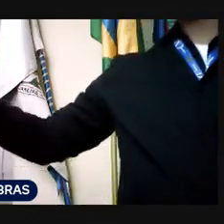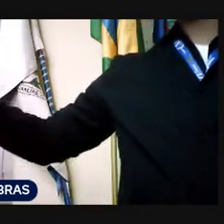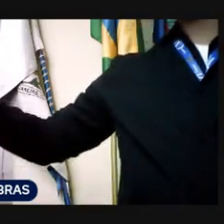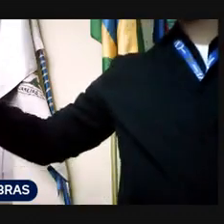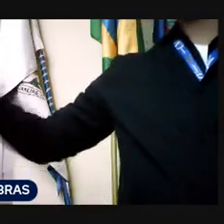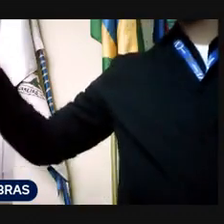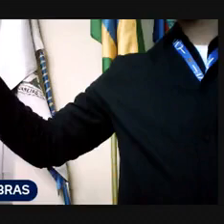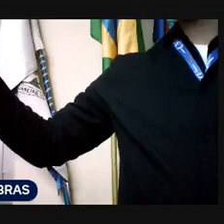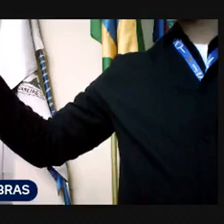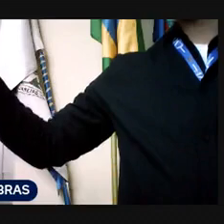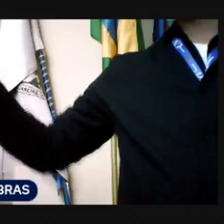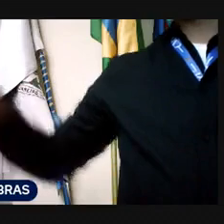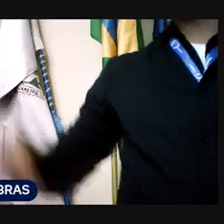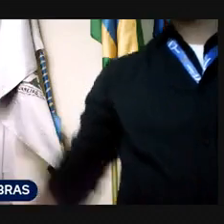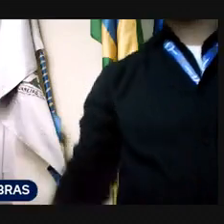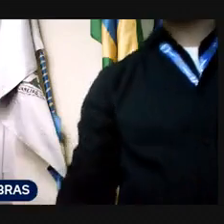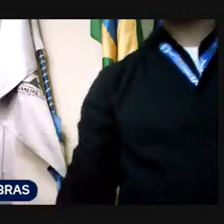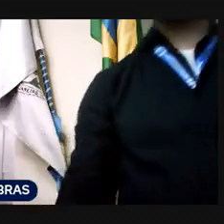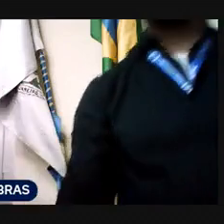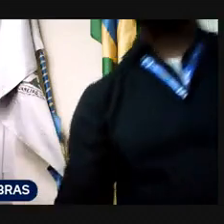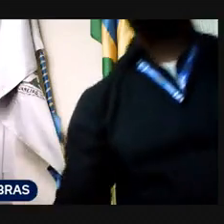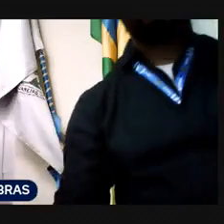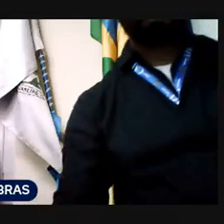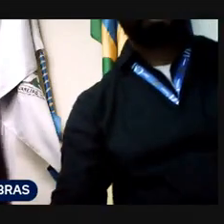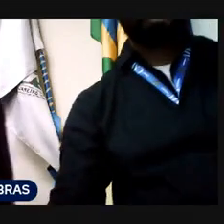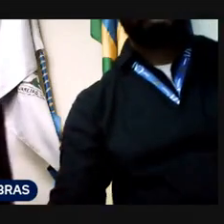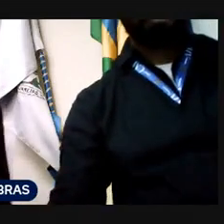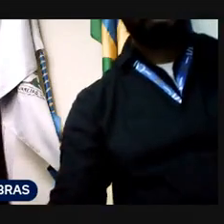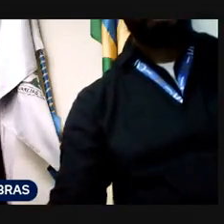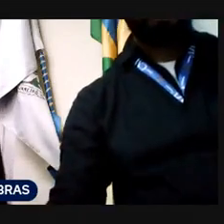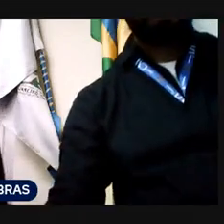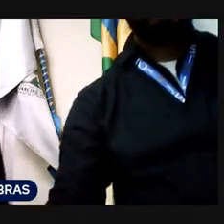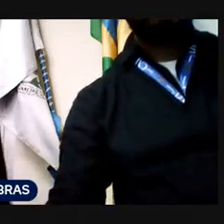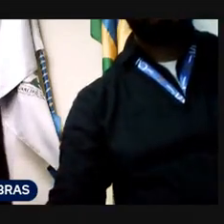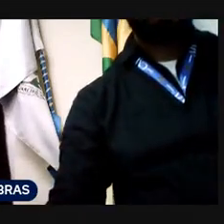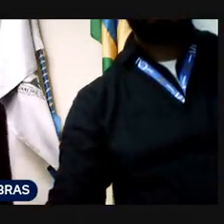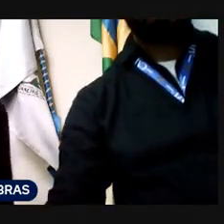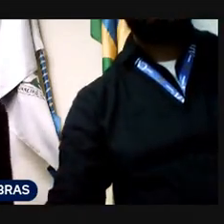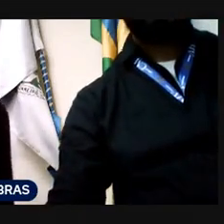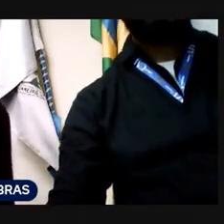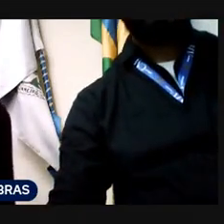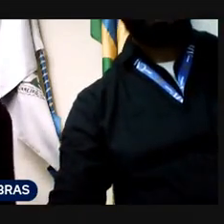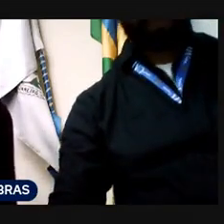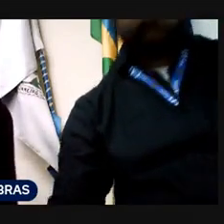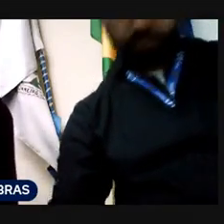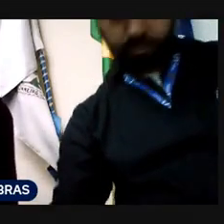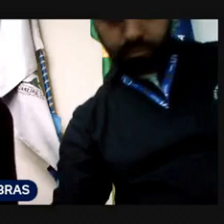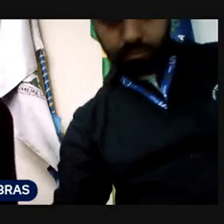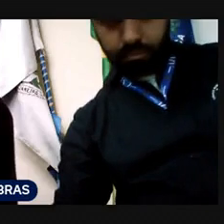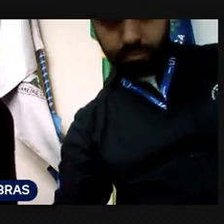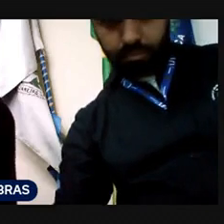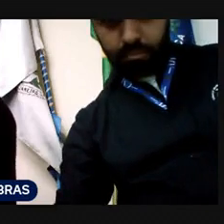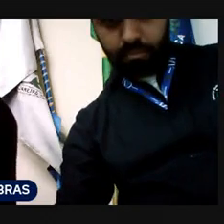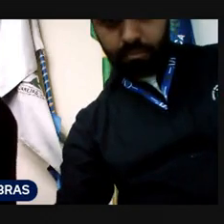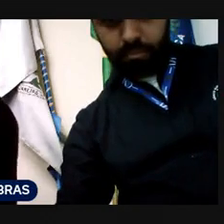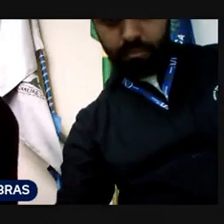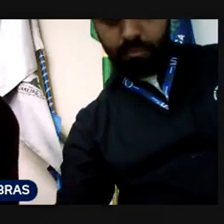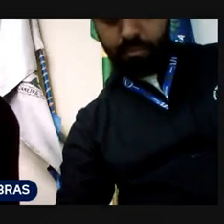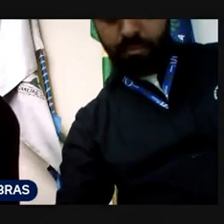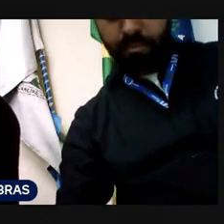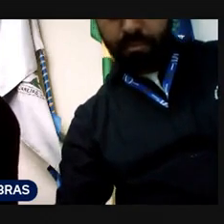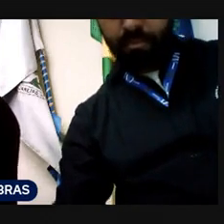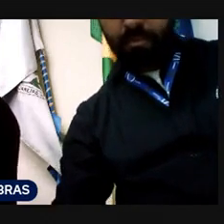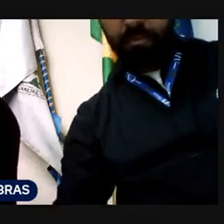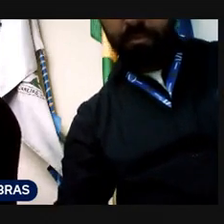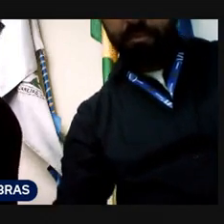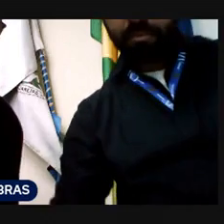daquela localidade. Bom, outro assunto que eu vou trazer na quinta-feira, a gente vai fazer através de requerimento, é o